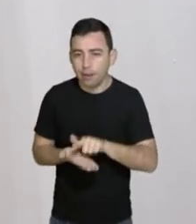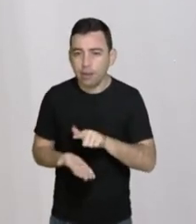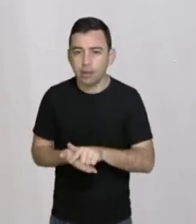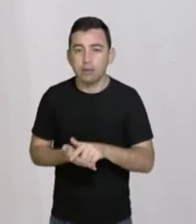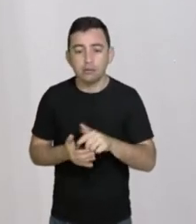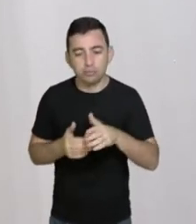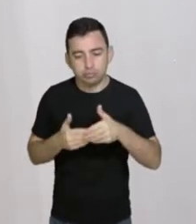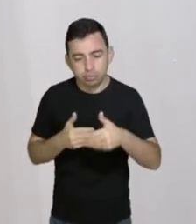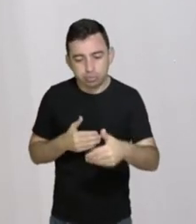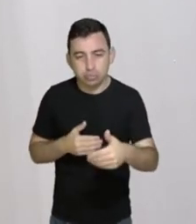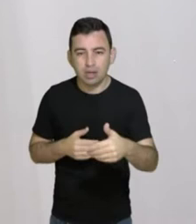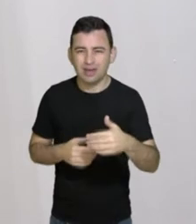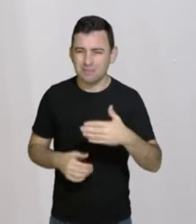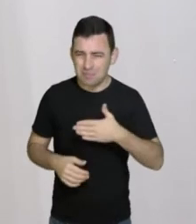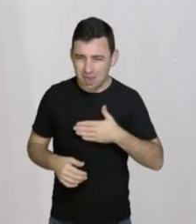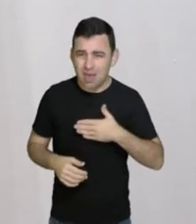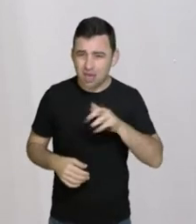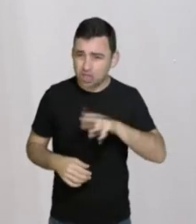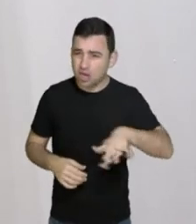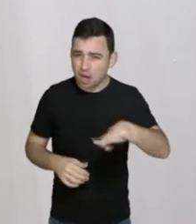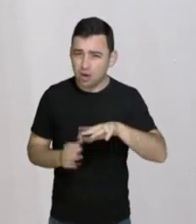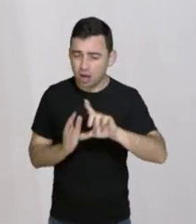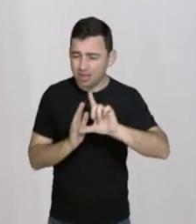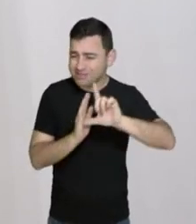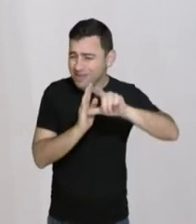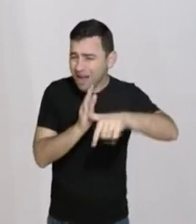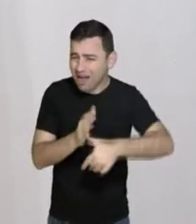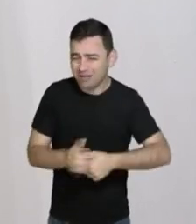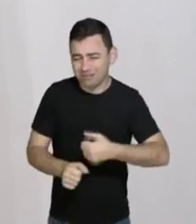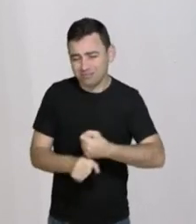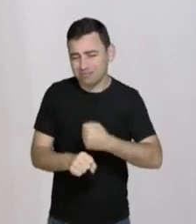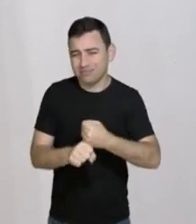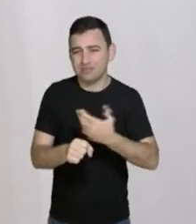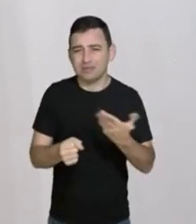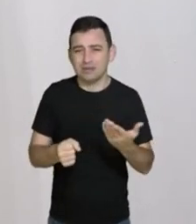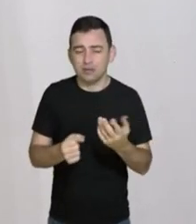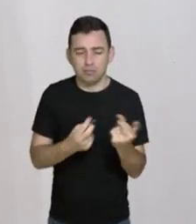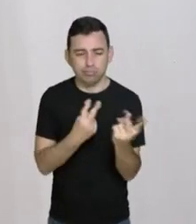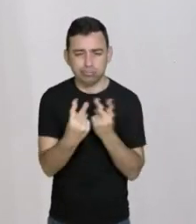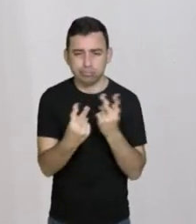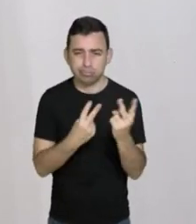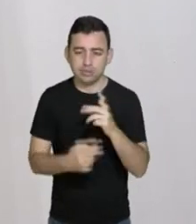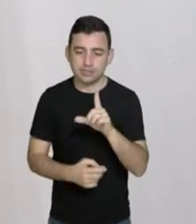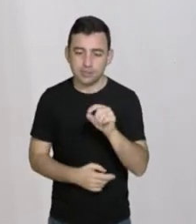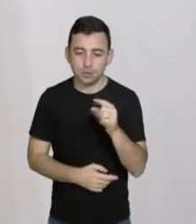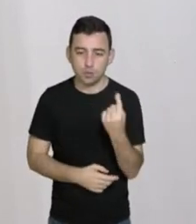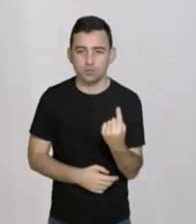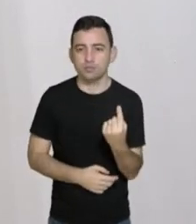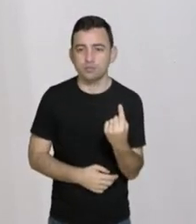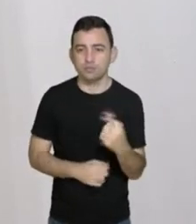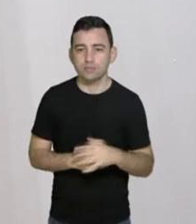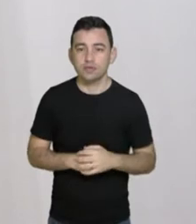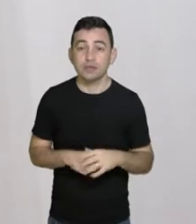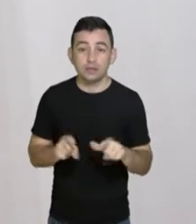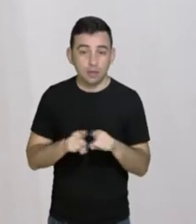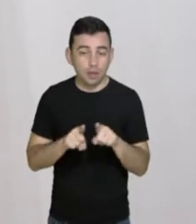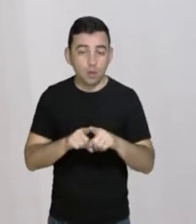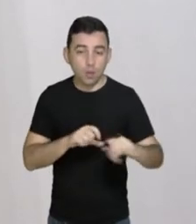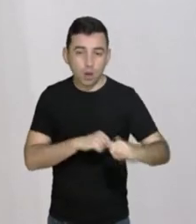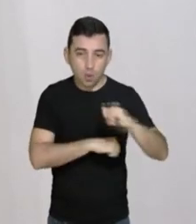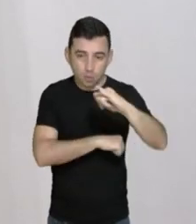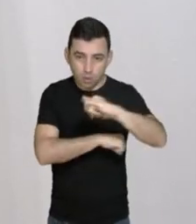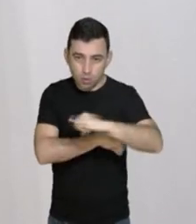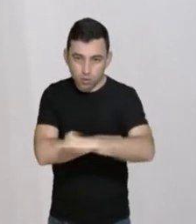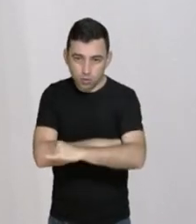região sofreu com um atraso gigantesco com a demora da duplicação da BR-101. O nosso aeroporto regional em